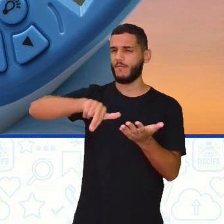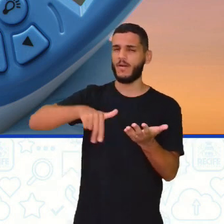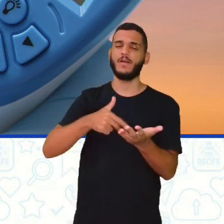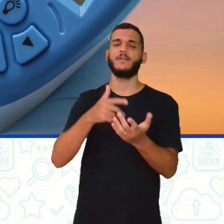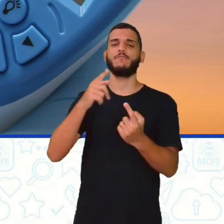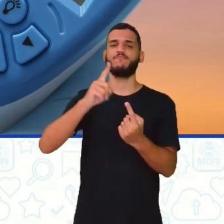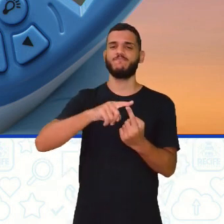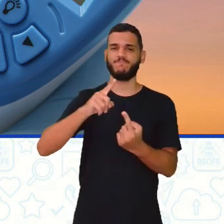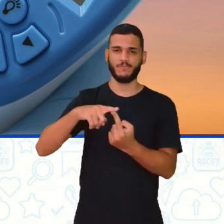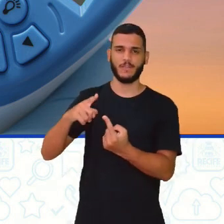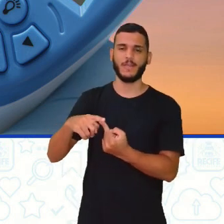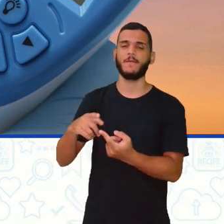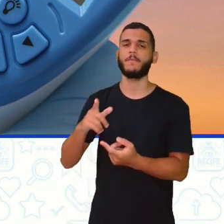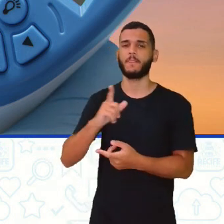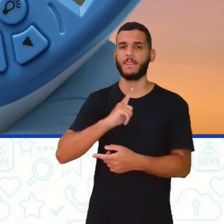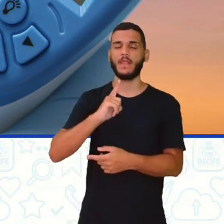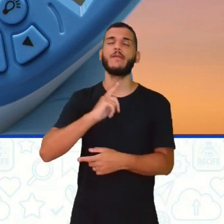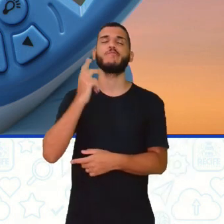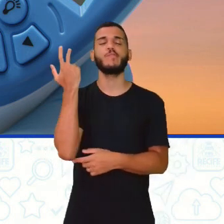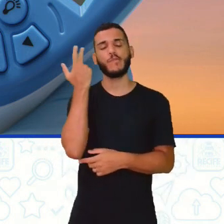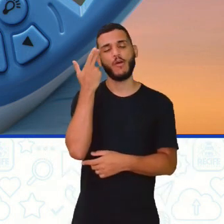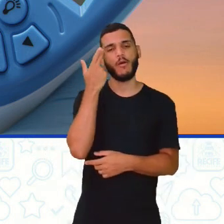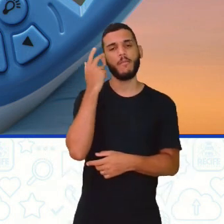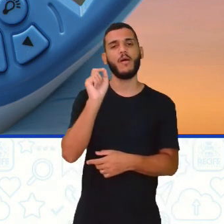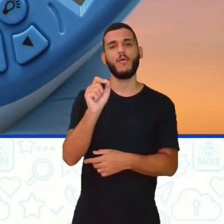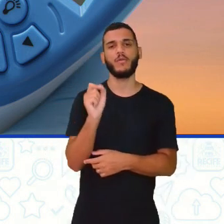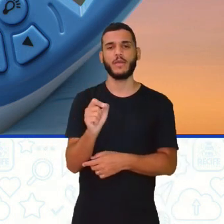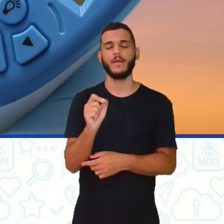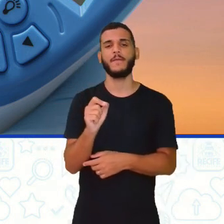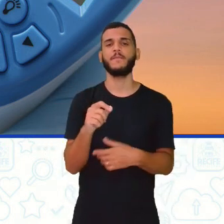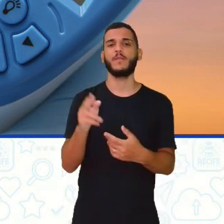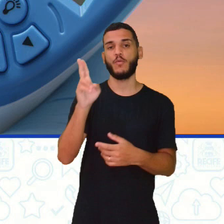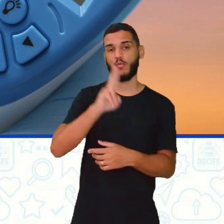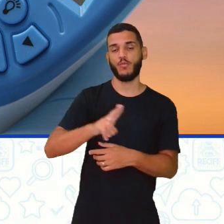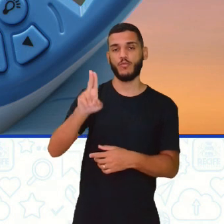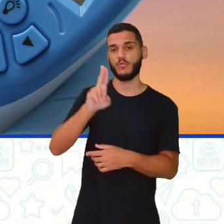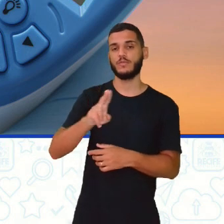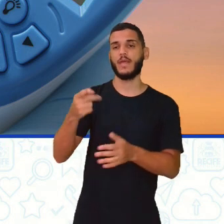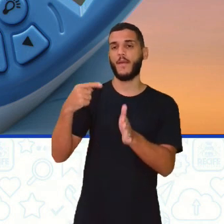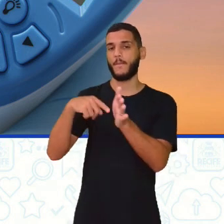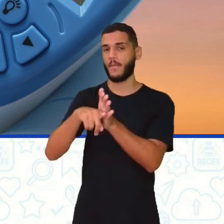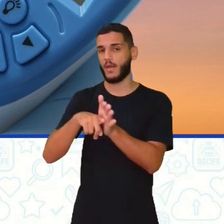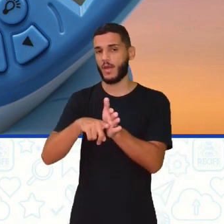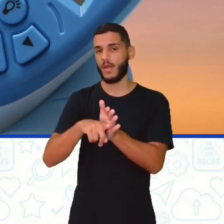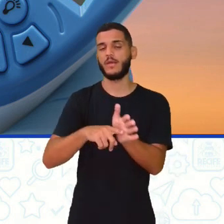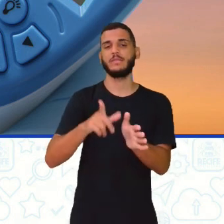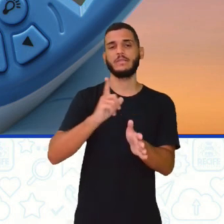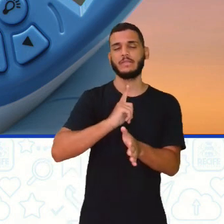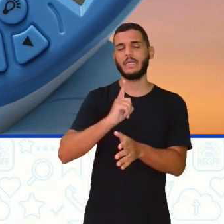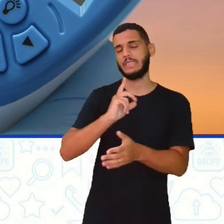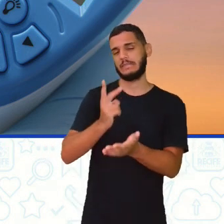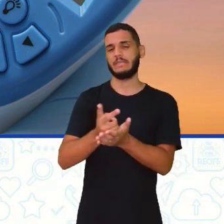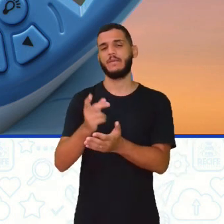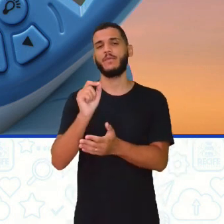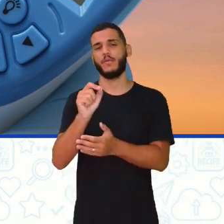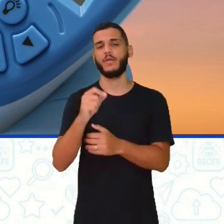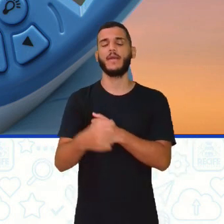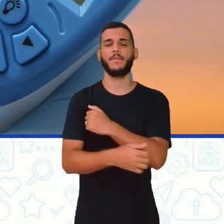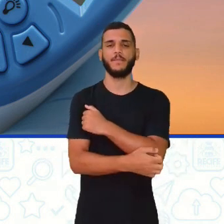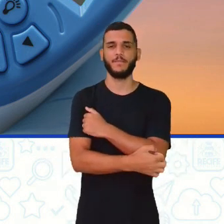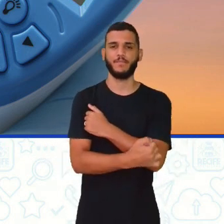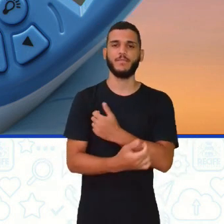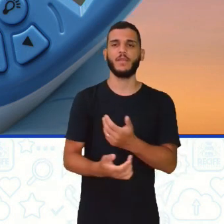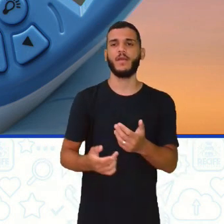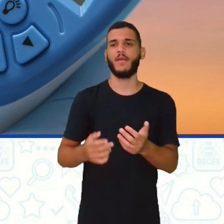de termômetro, sendo o mais comum é o termômetro clínico, composto, na maioria das vezes, por mercúrio